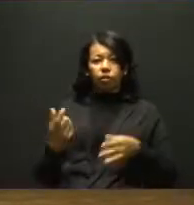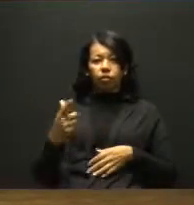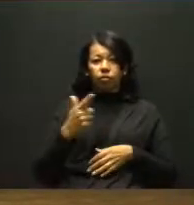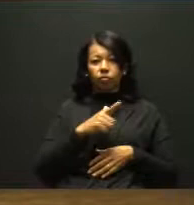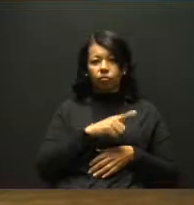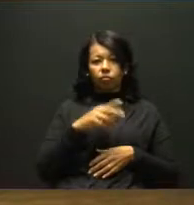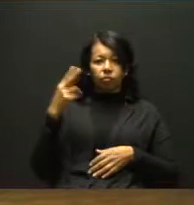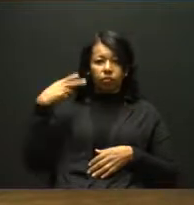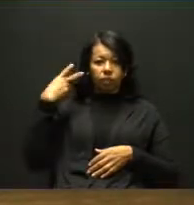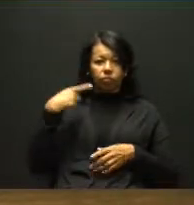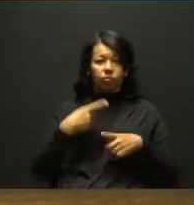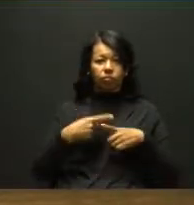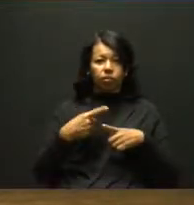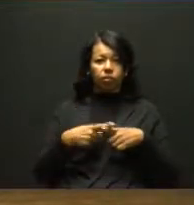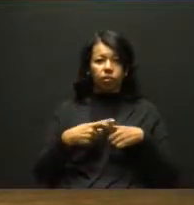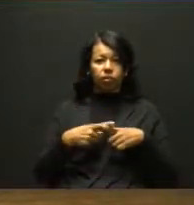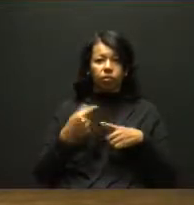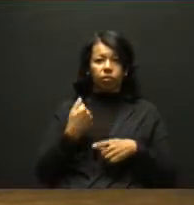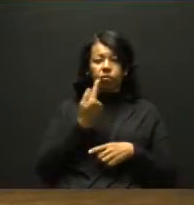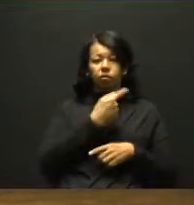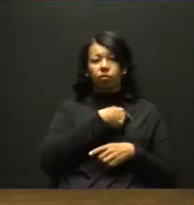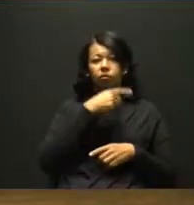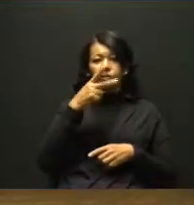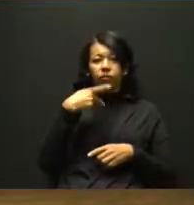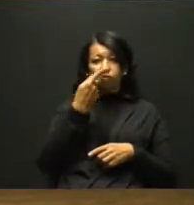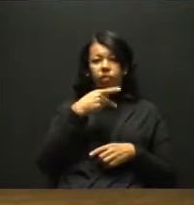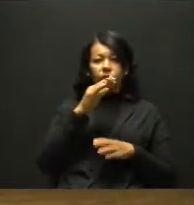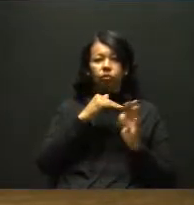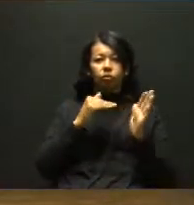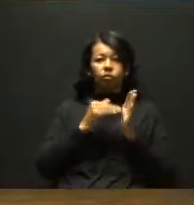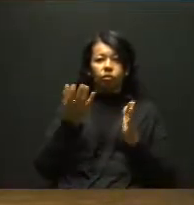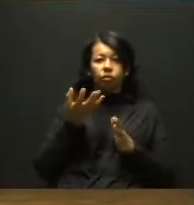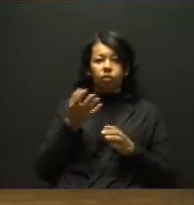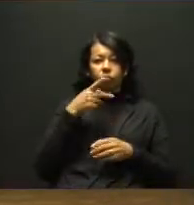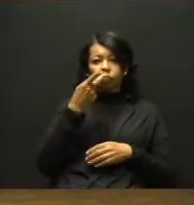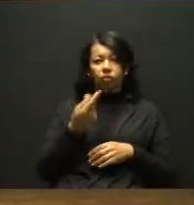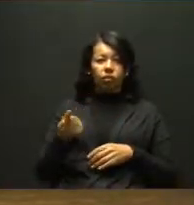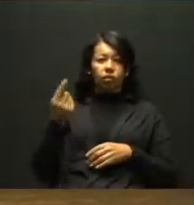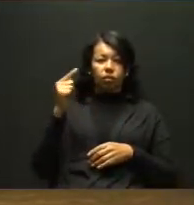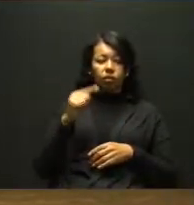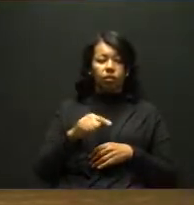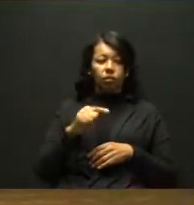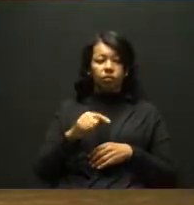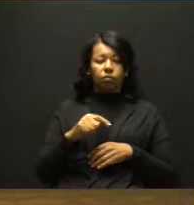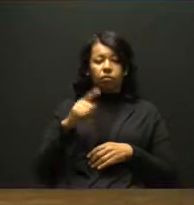que se a gente for falar tudo que nós queremos falar que é complicado